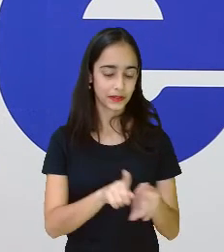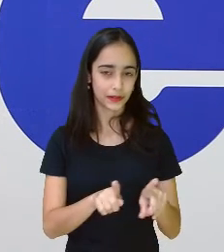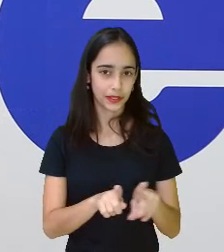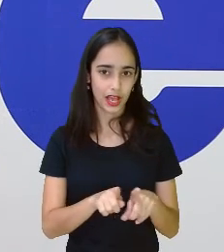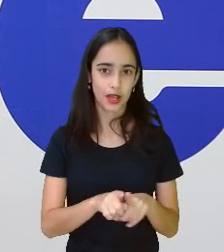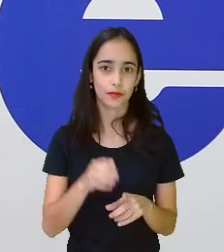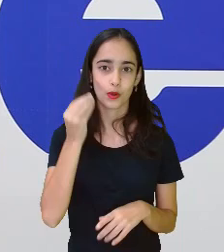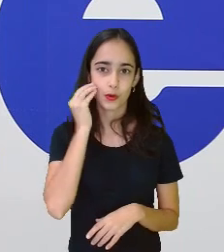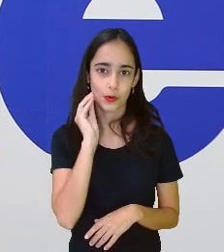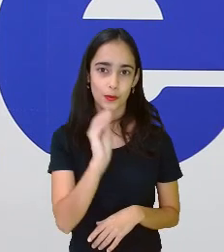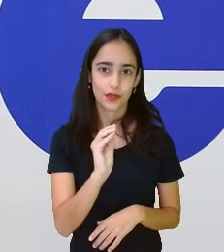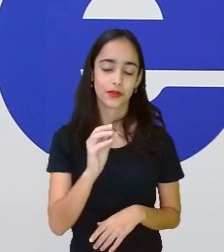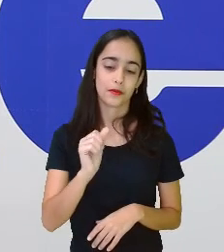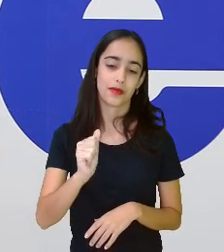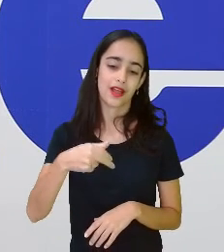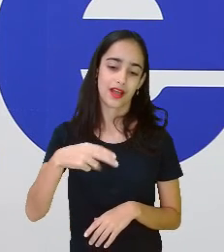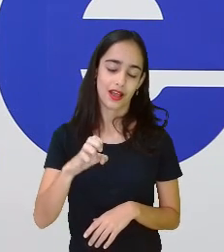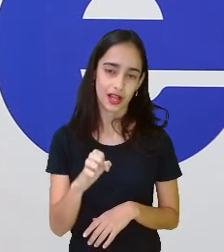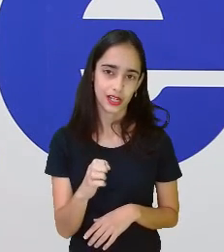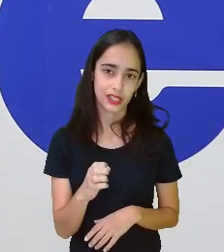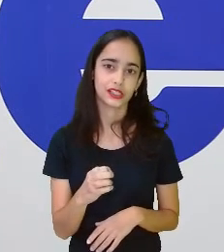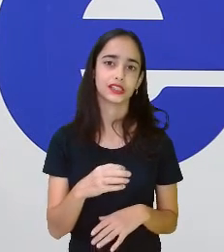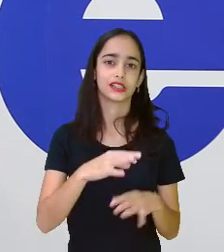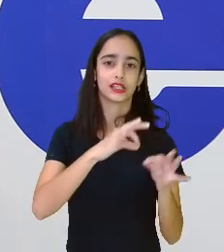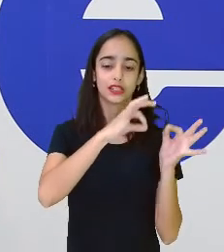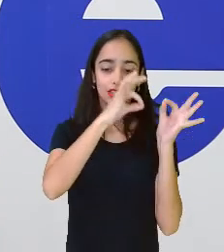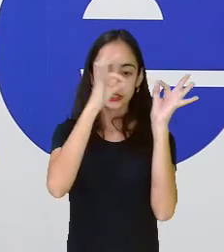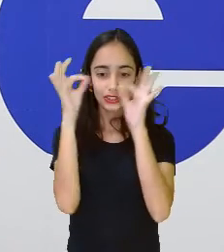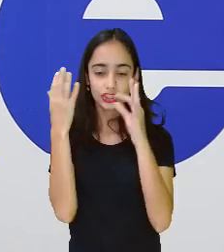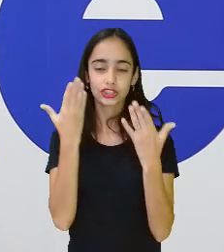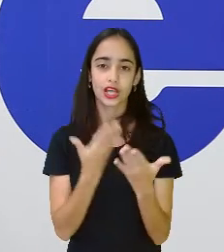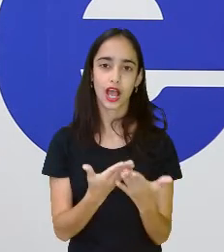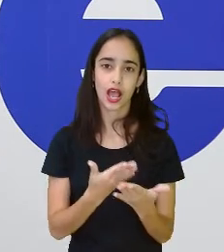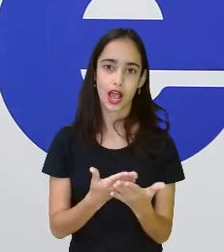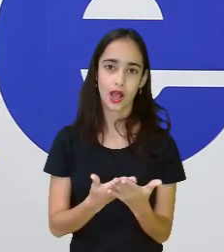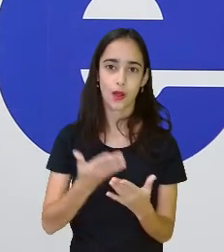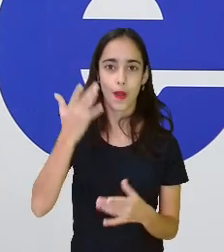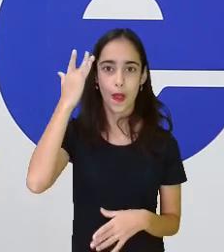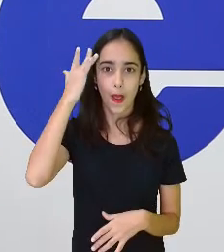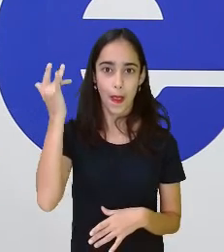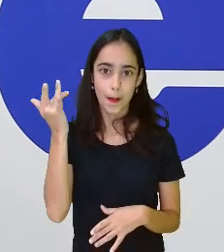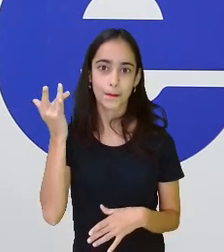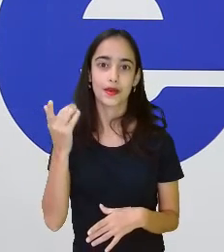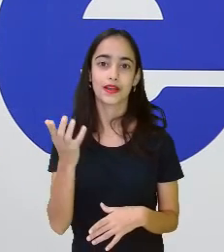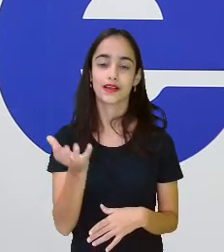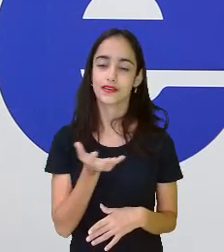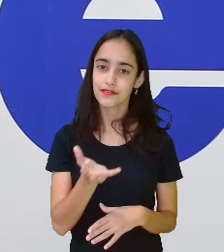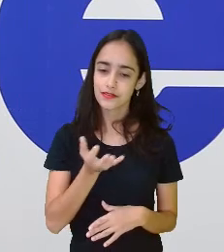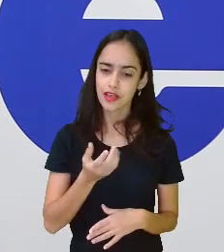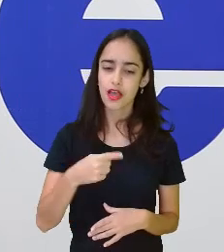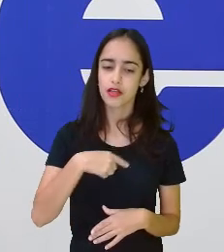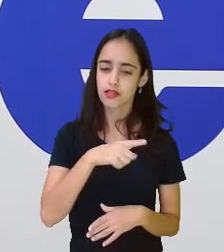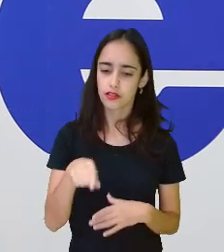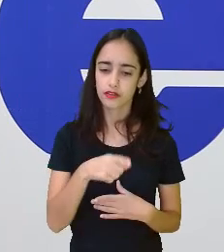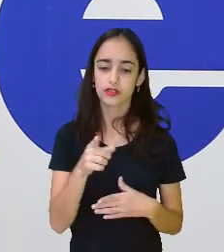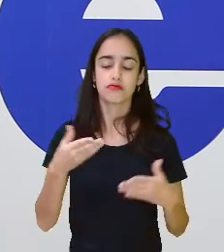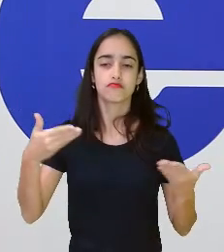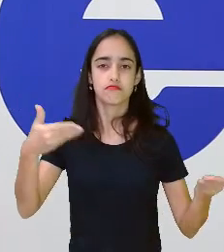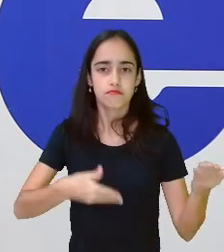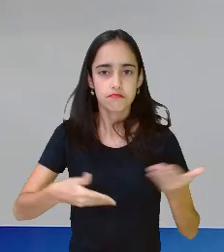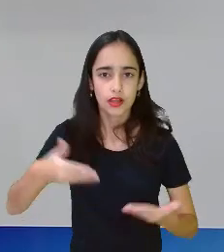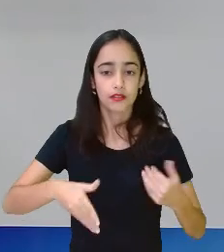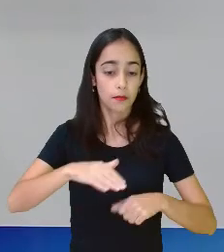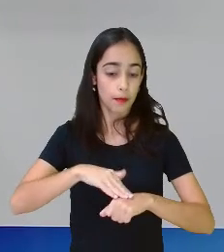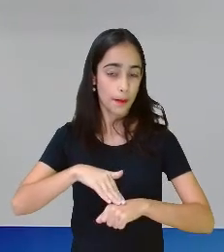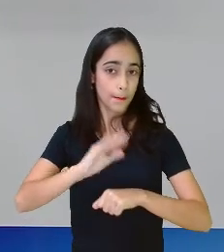para a Maria, que estavam aqui acompanhando a aula. Dizer que na aula de amanhã a professora Kedma vai querer que vocês participem falando mais, não fiquem só assistindo, tá?